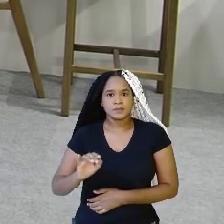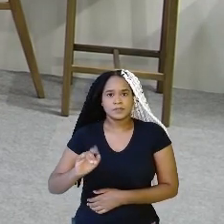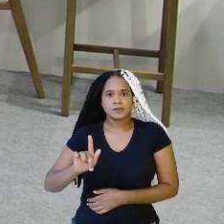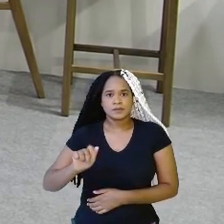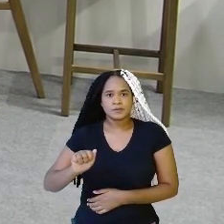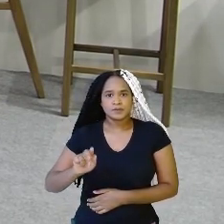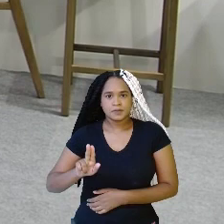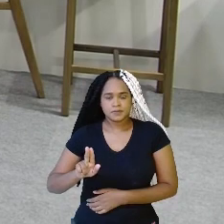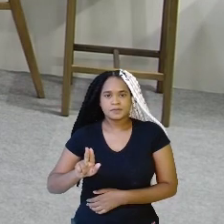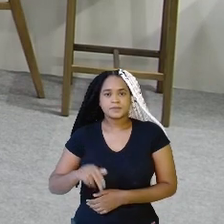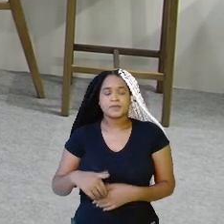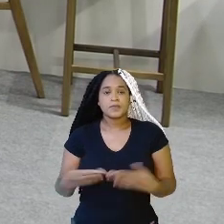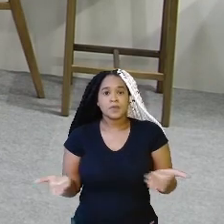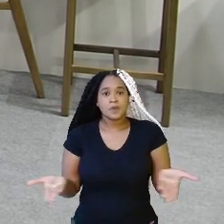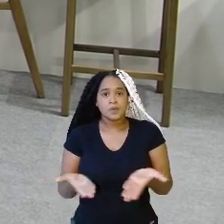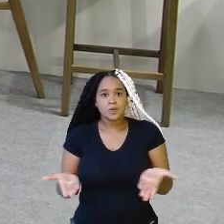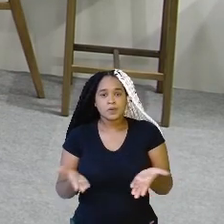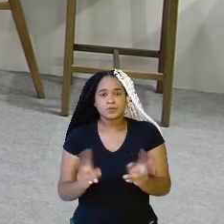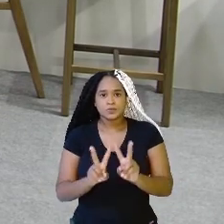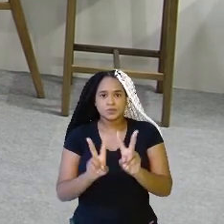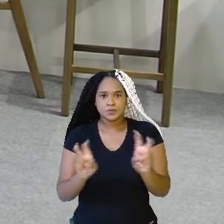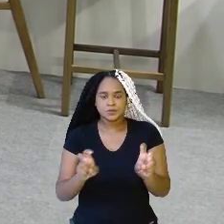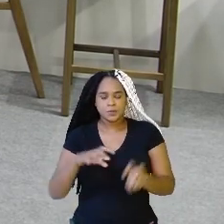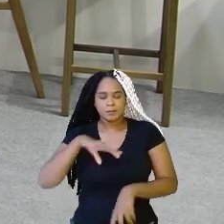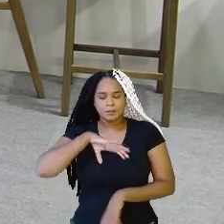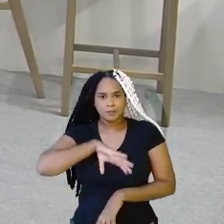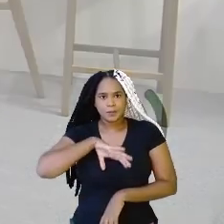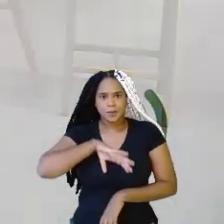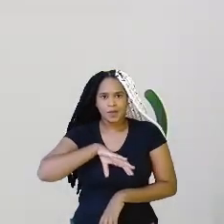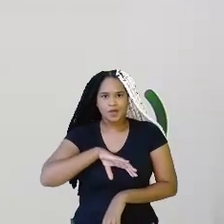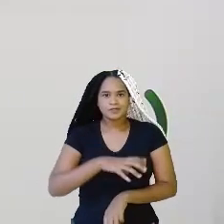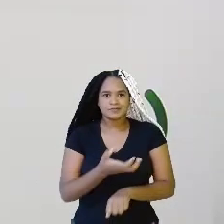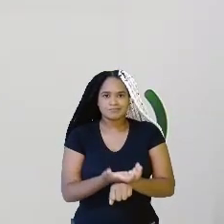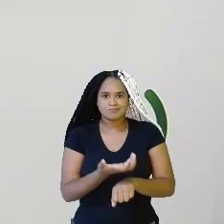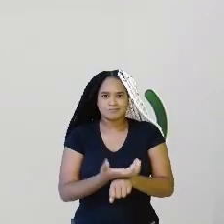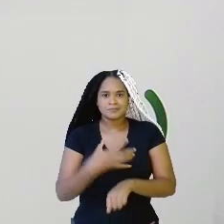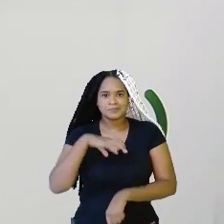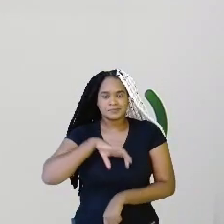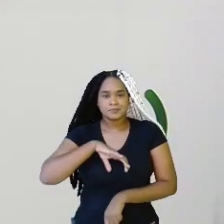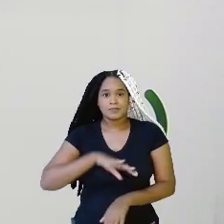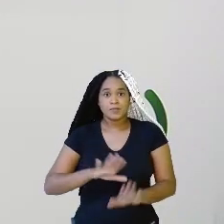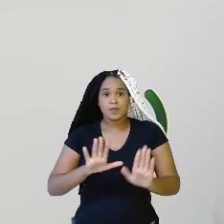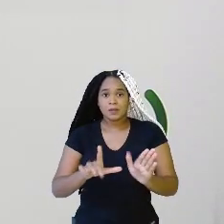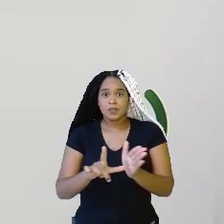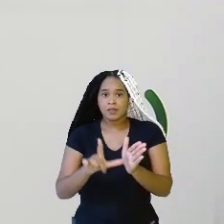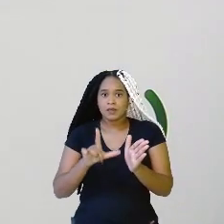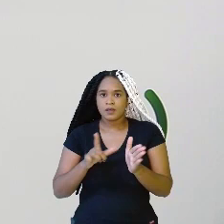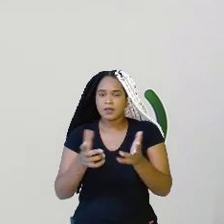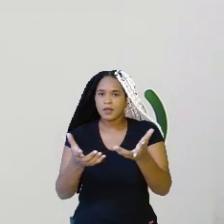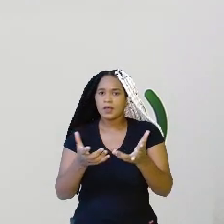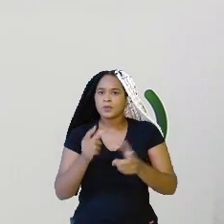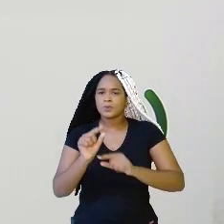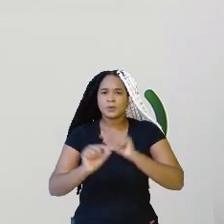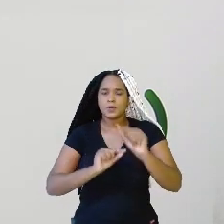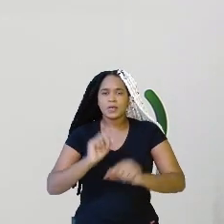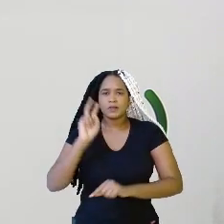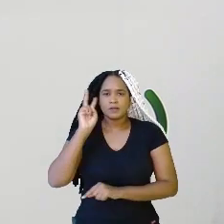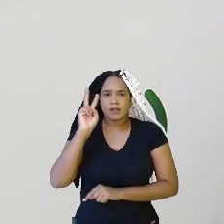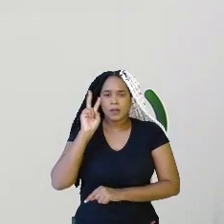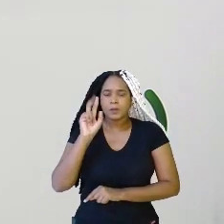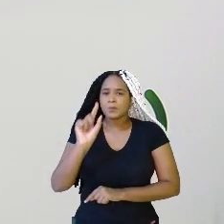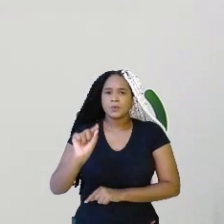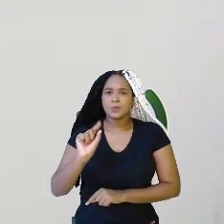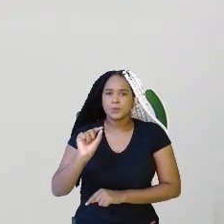trabalhar hoje o componente curricular de língua portuguesa. Antes de começar a nossa aula, eu gostaria de te lembrar o quanto é importante